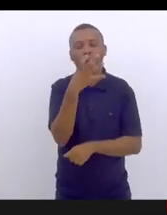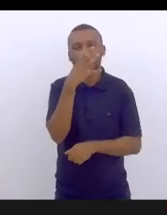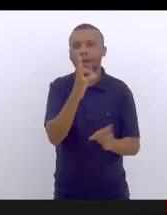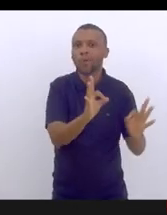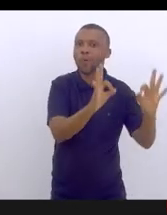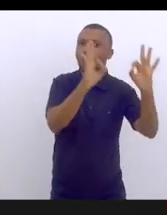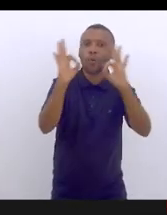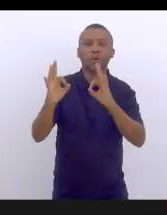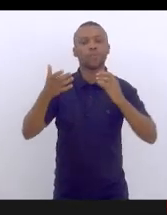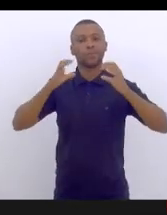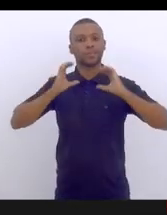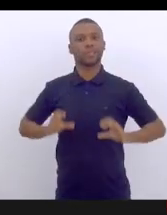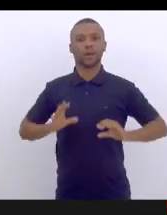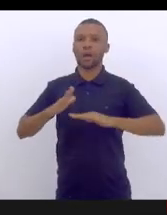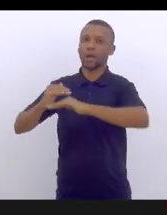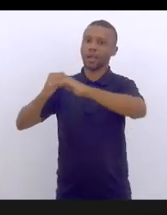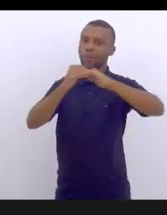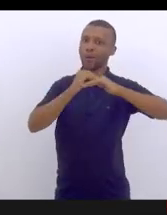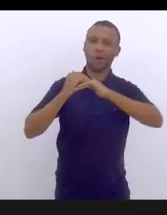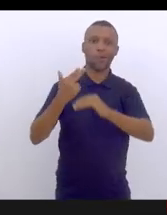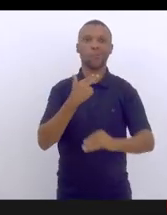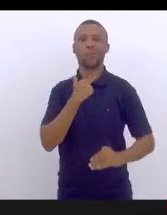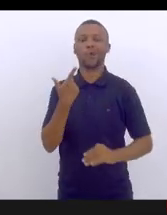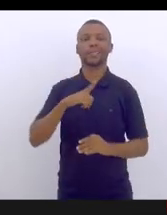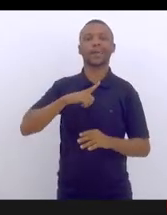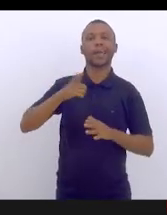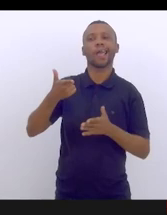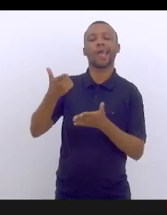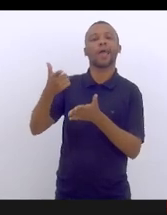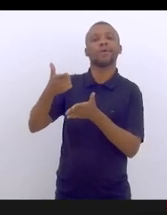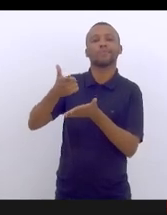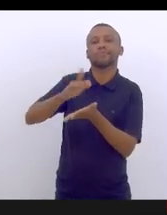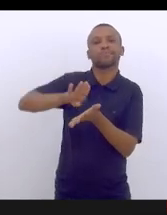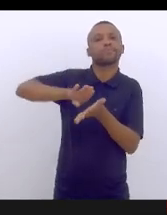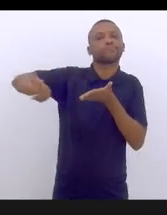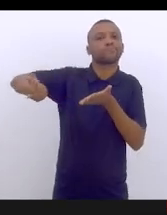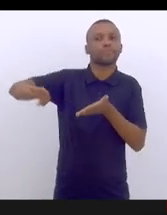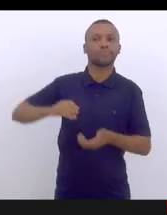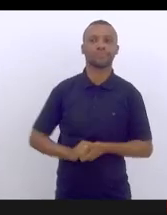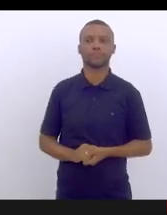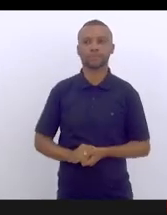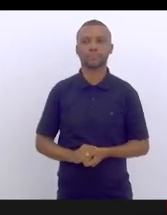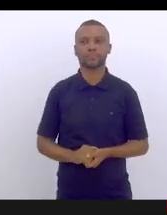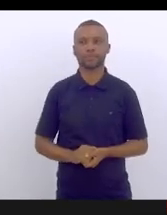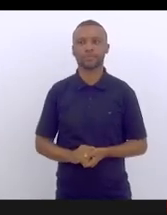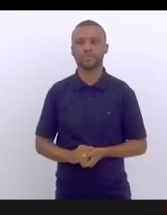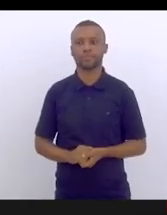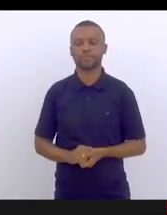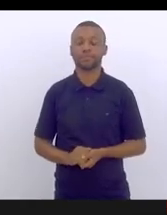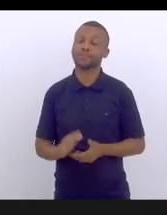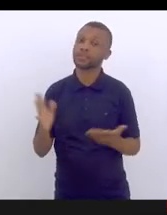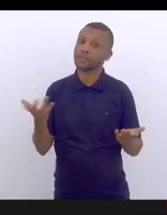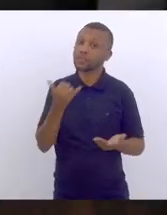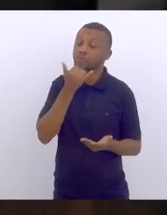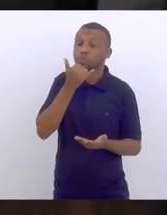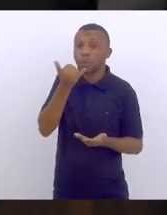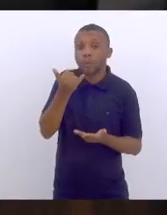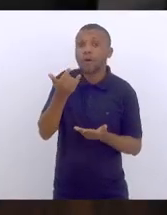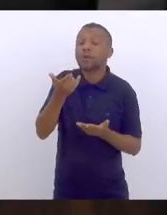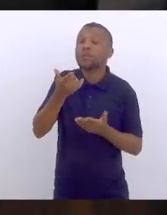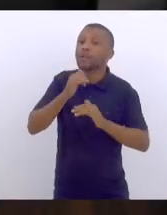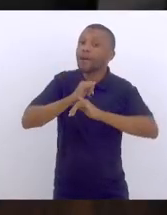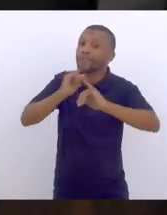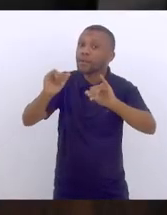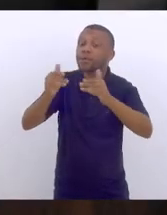como cidadãos todos iguais. Não pode ter diferenciação. Okay. É a minha questão de ordem. Mas a gente não votou ainda, só estou dizendo